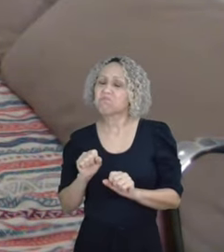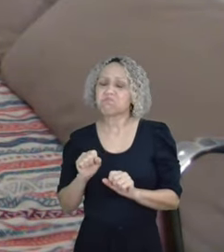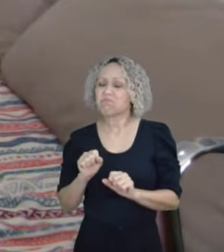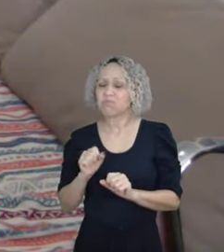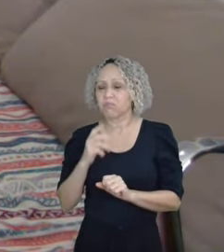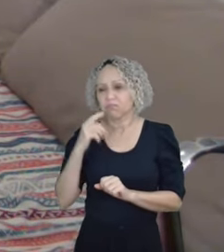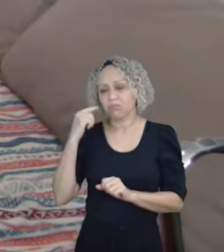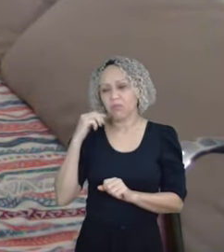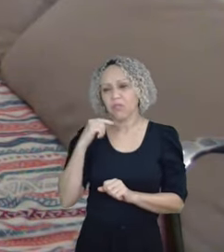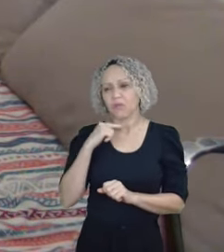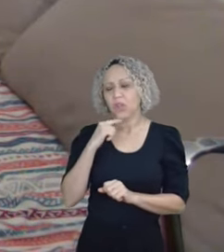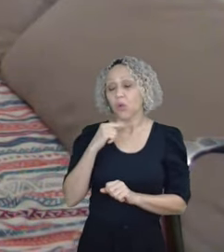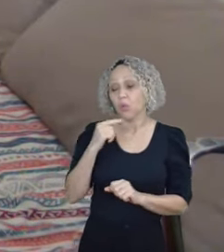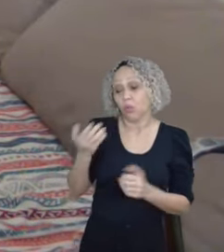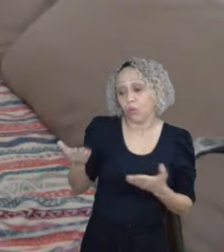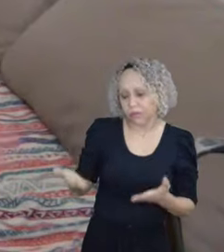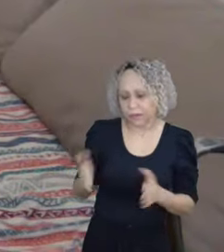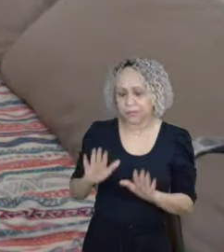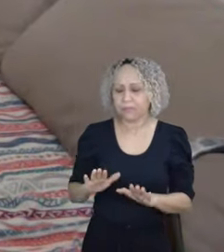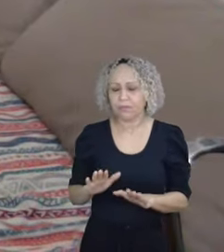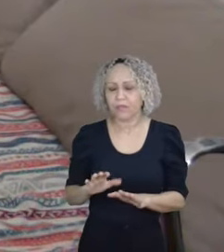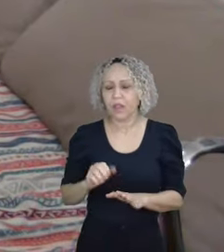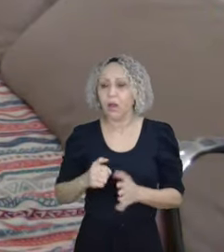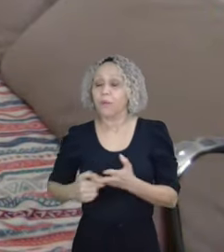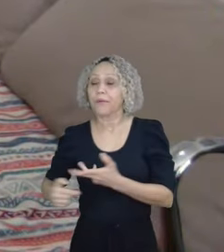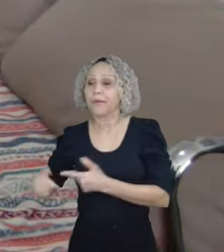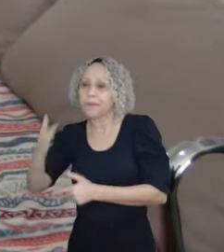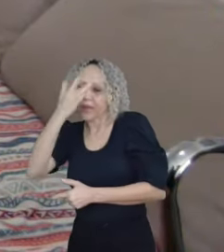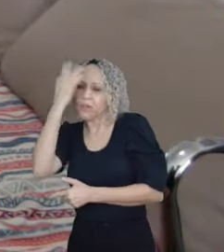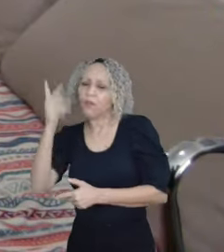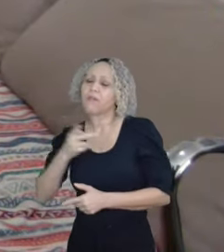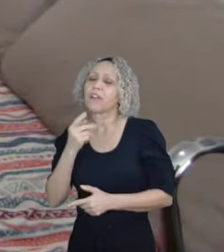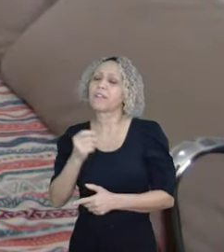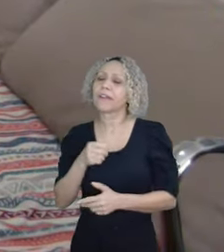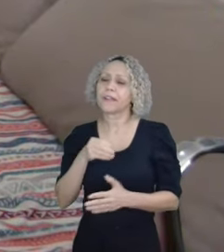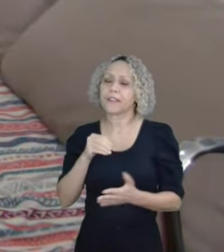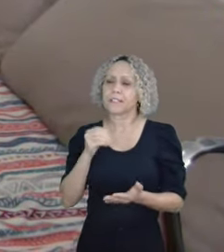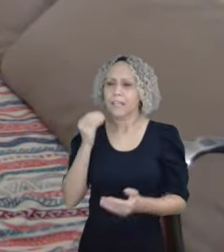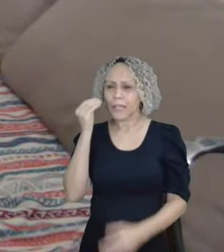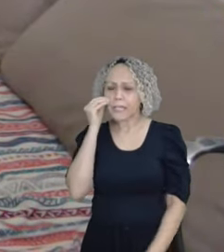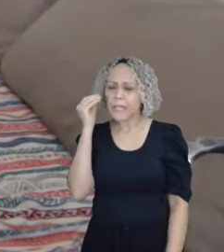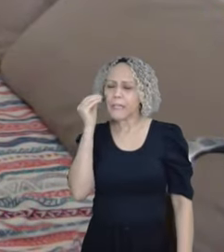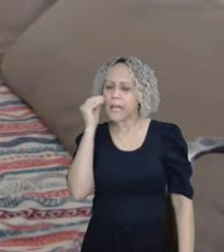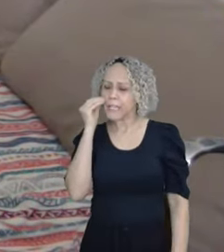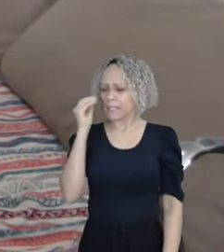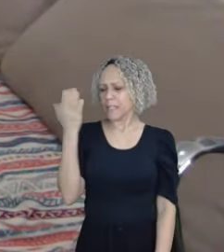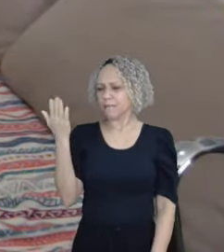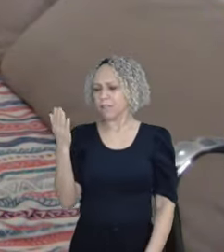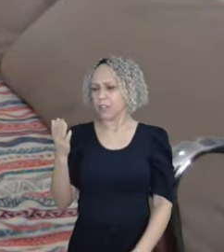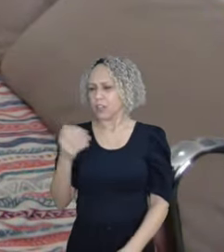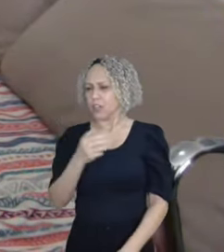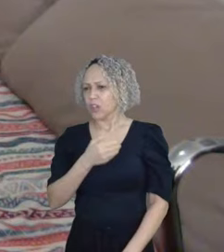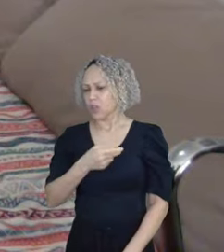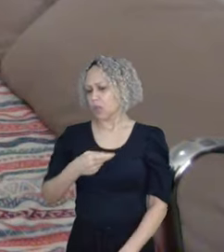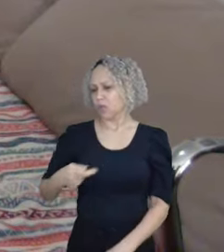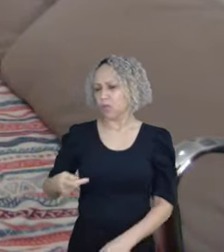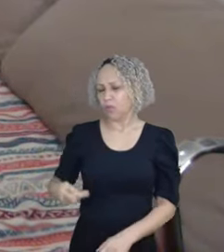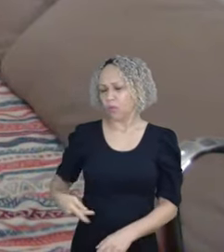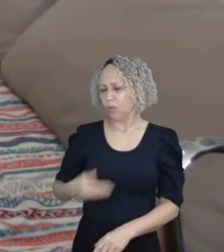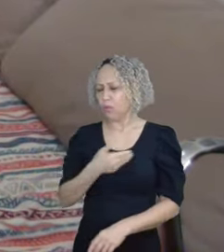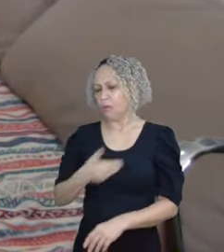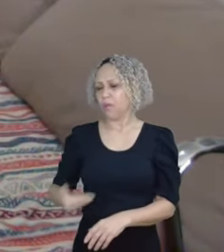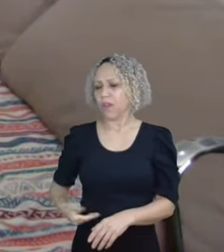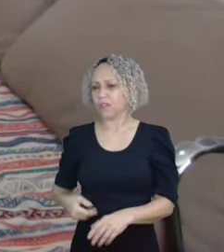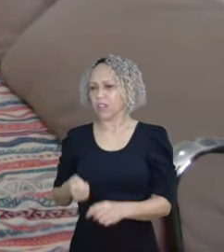se fala sobre uma tentativa de se impor uma censura às plataformas digitais com a regulação, mas o fato é que a